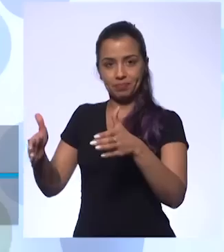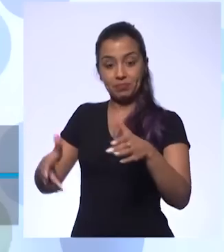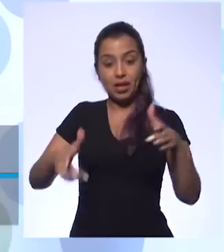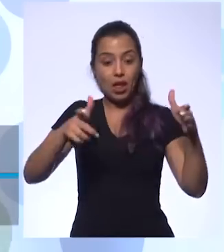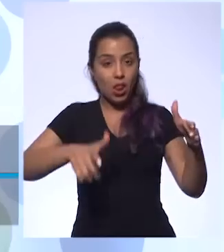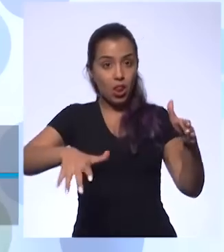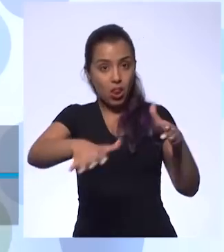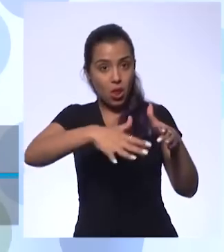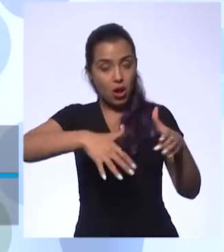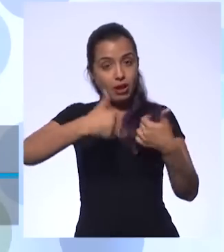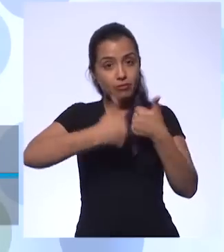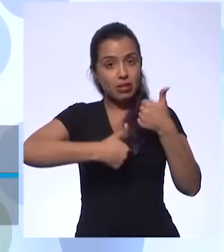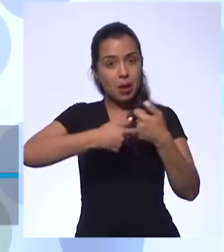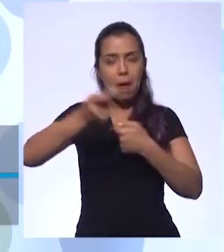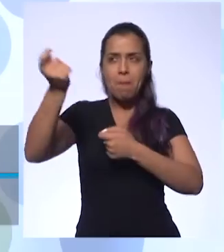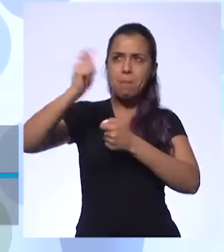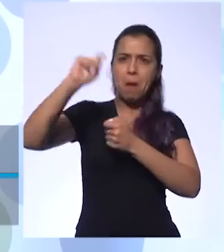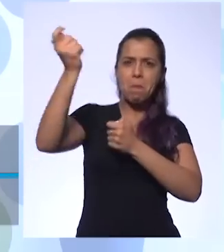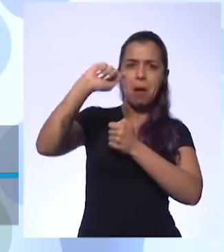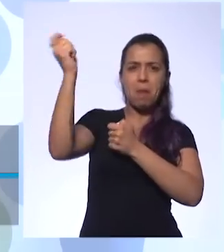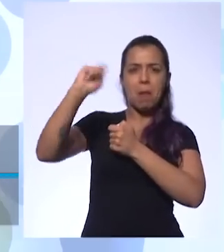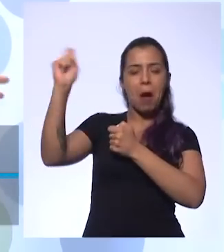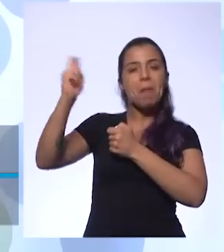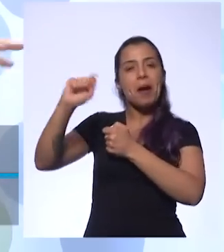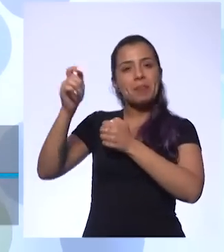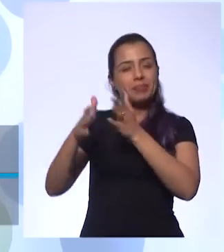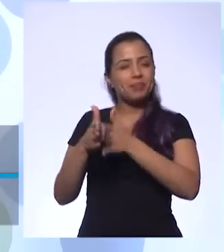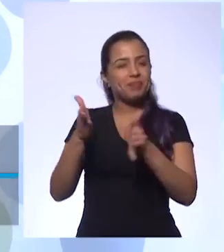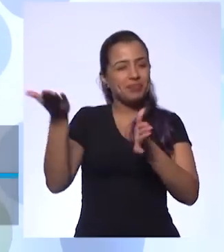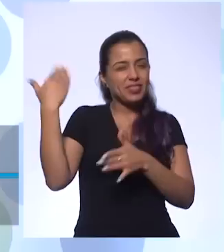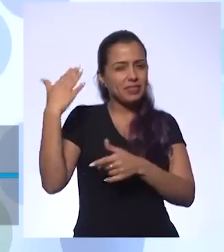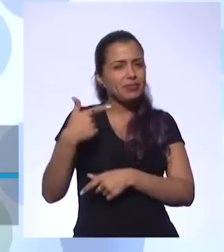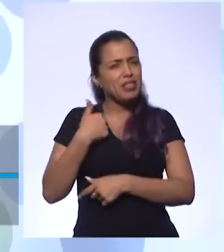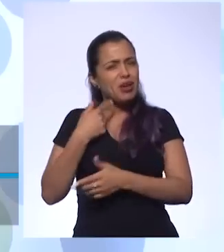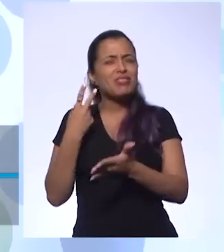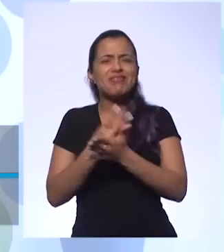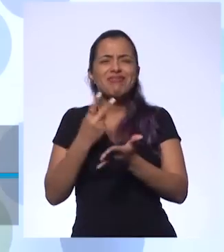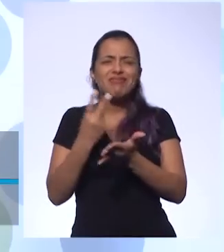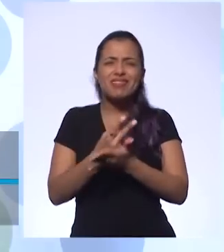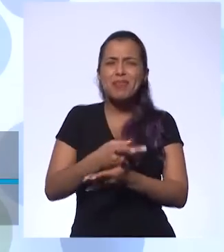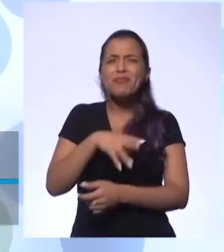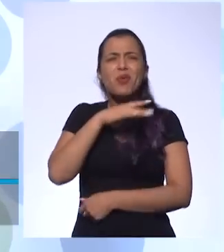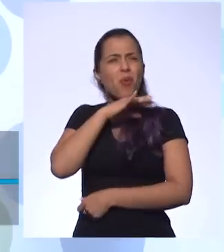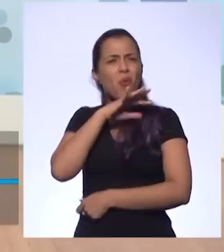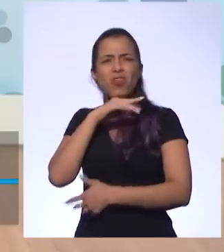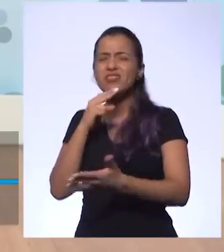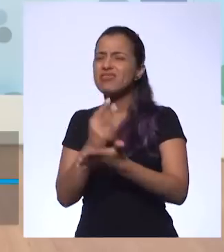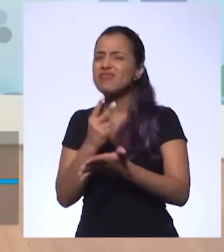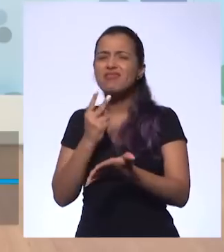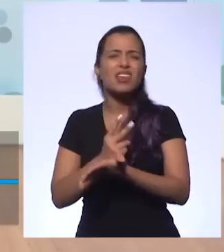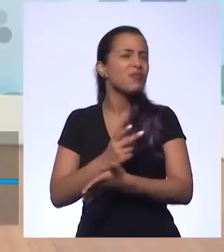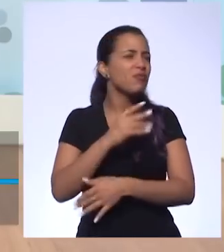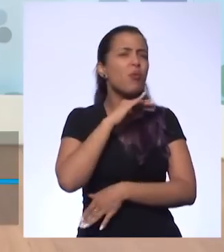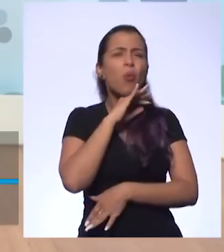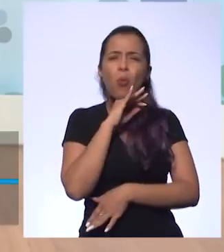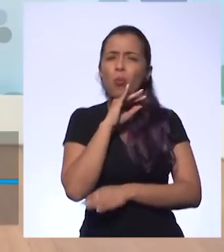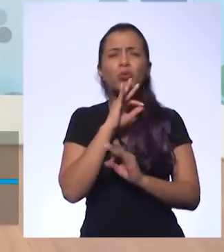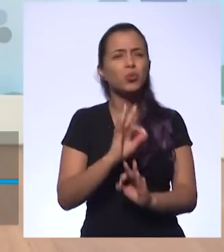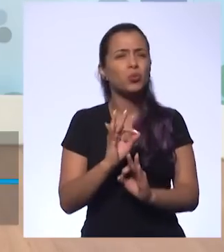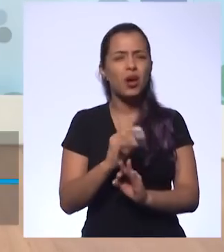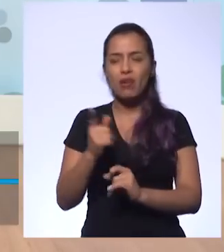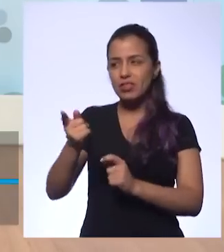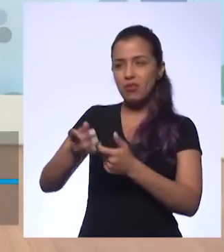pipa. Uhum. Manda buscar, tal. Cara, e eu sempre fui cabação na pipa. Cara, eu era ruim mesmo. Você Mas,